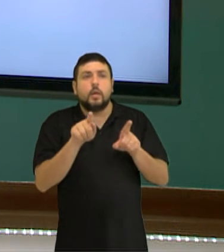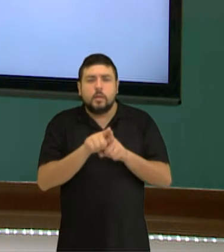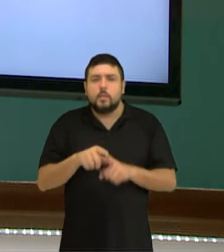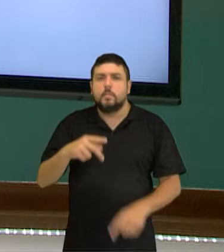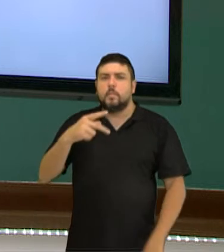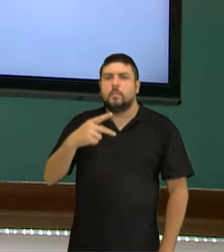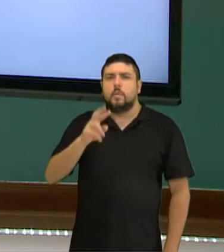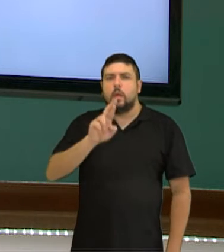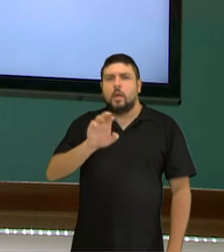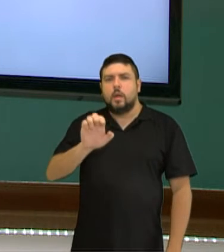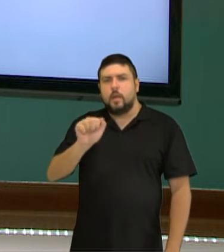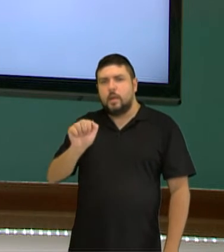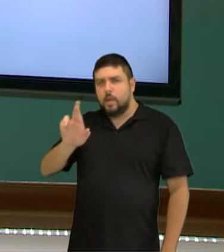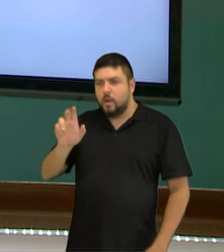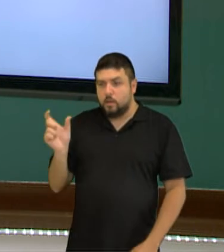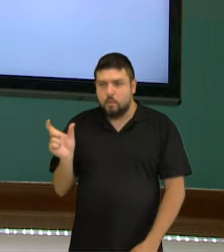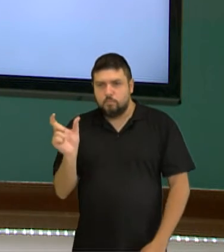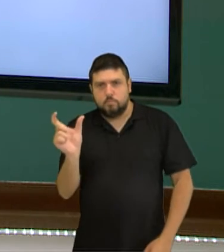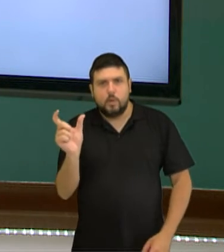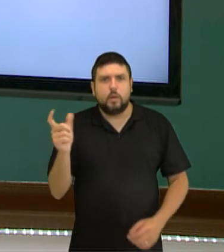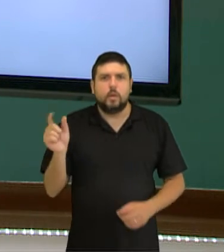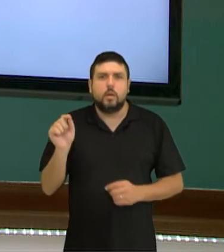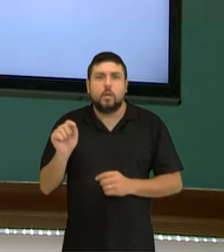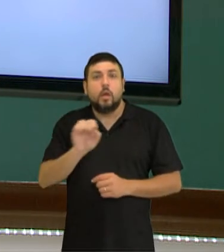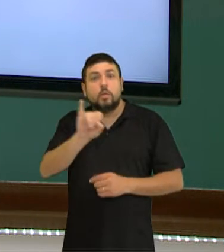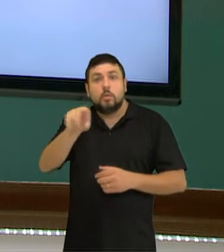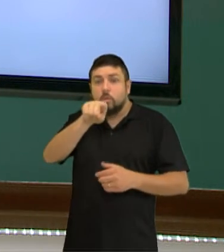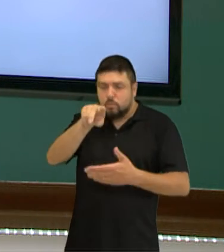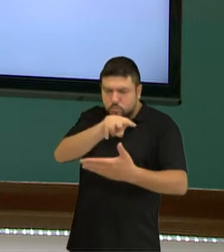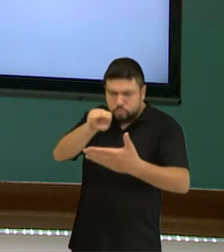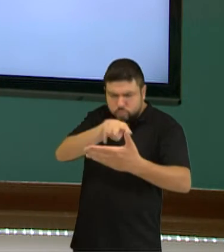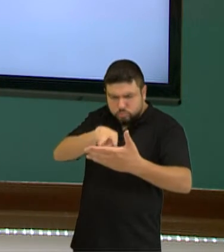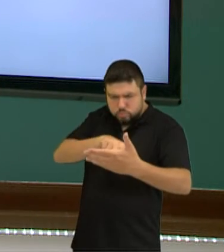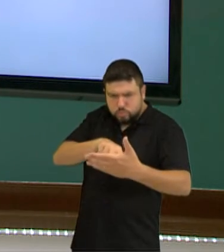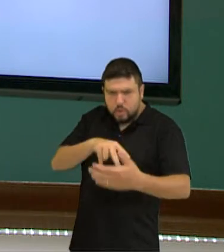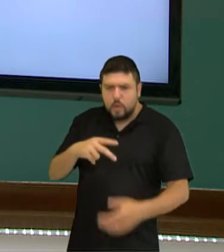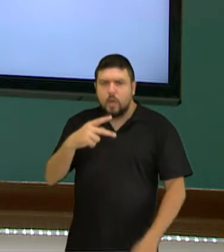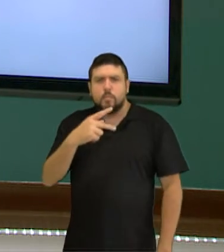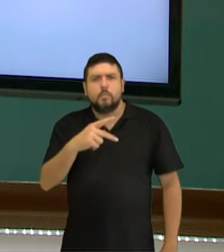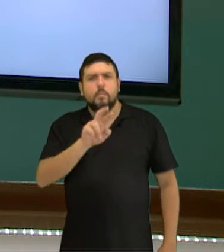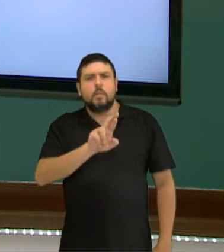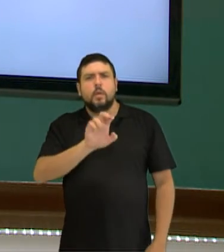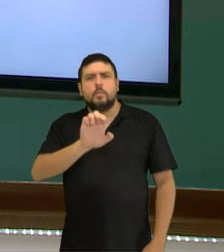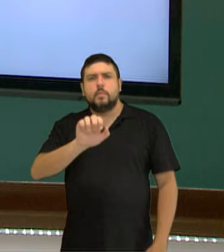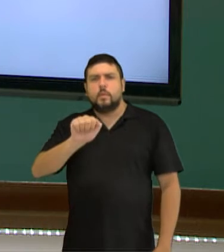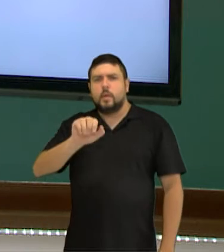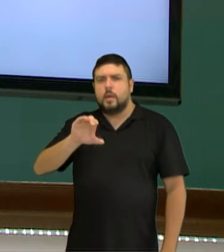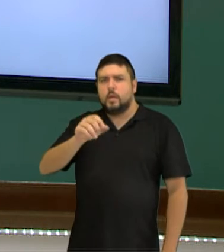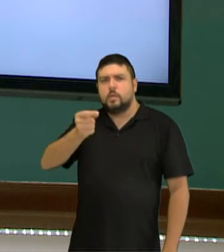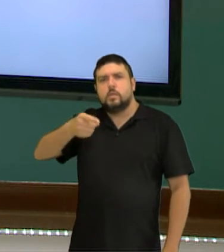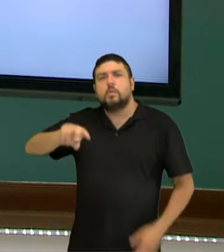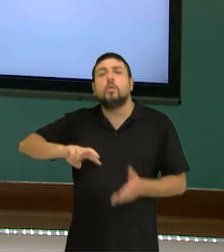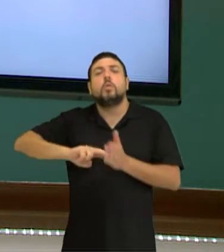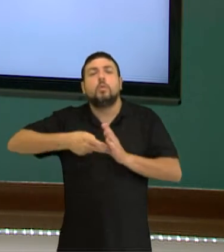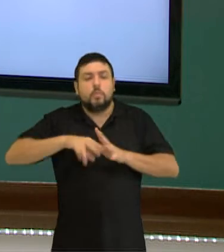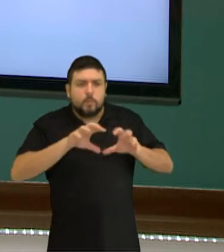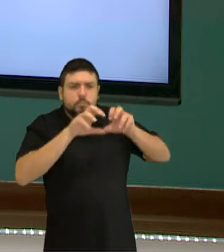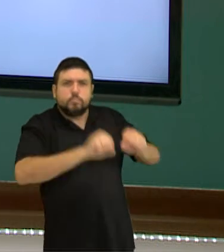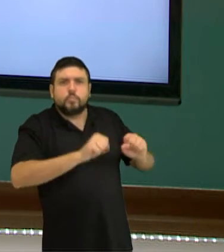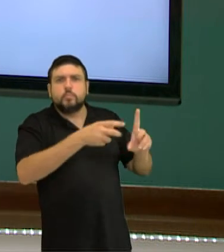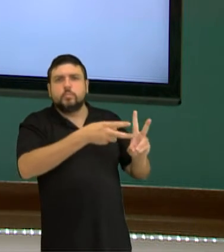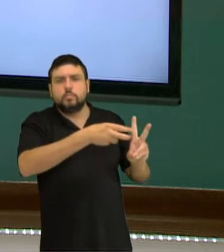livro didático, né, de provas que você, porventura, vai fazer, preação indígena, significa captura